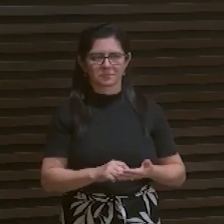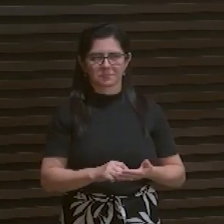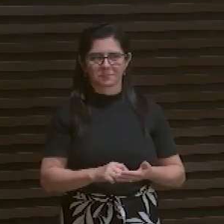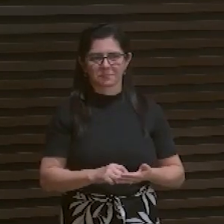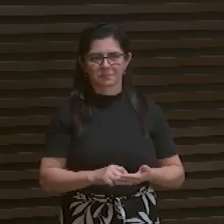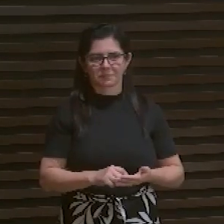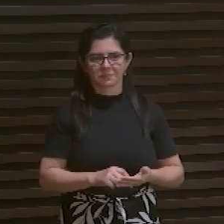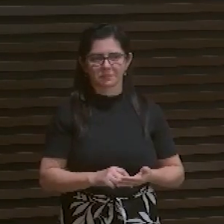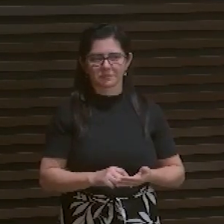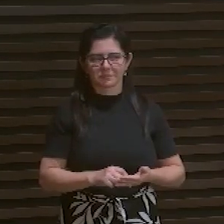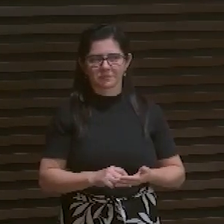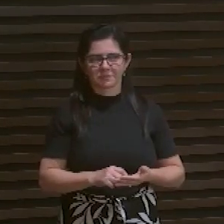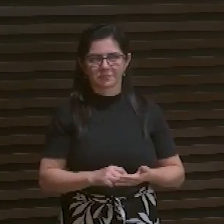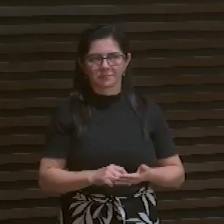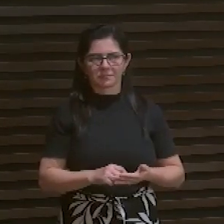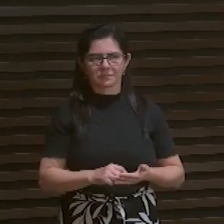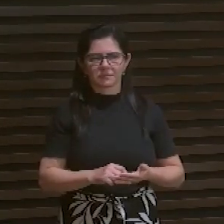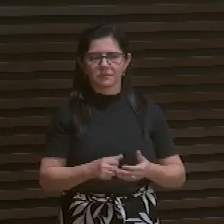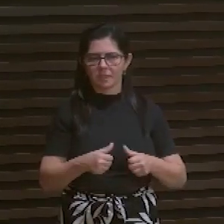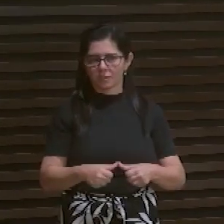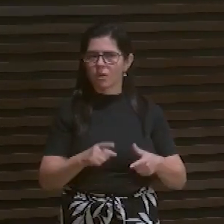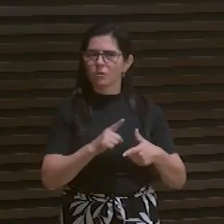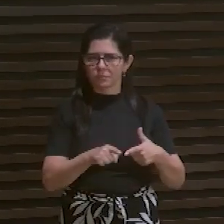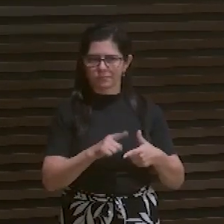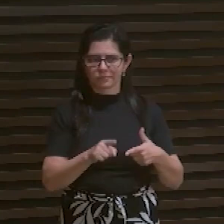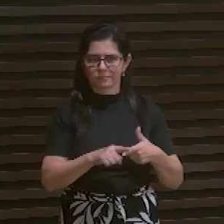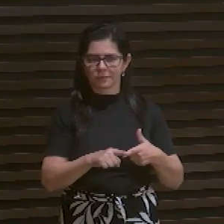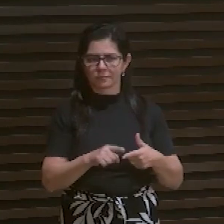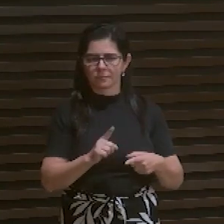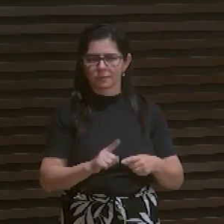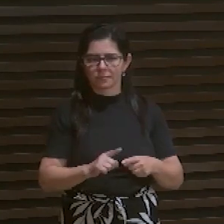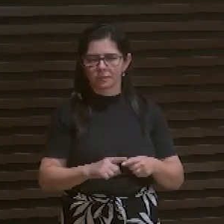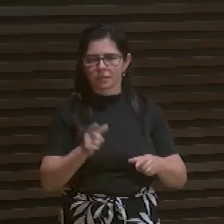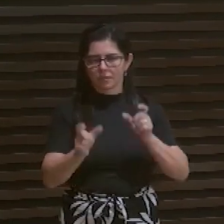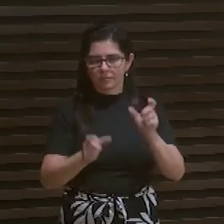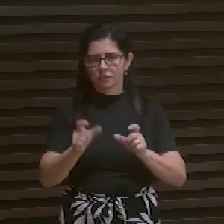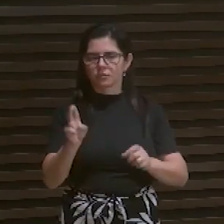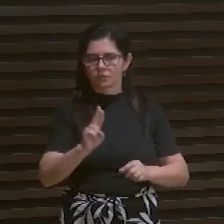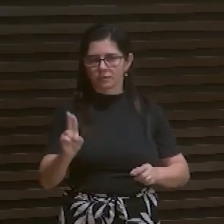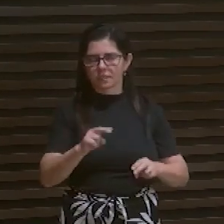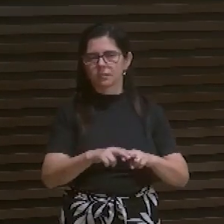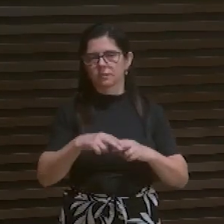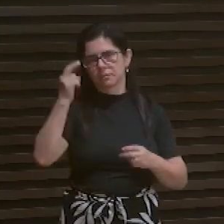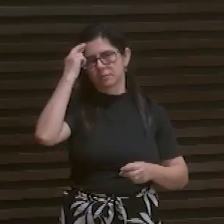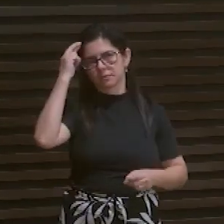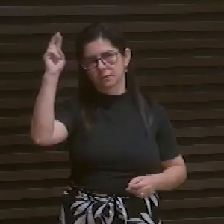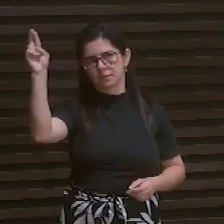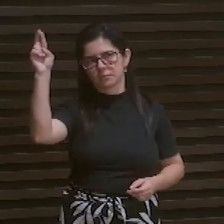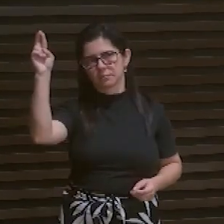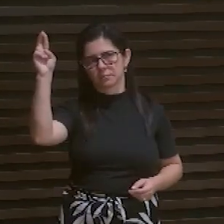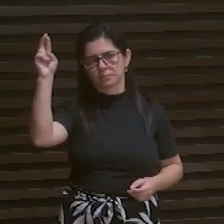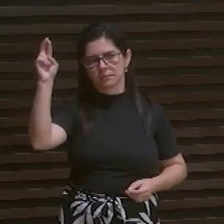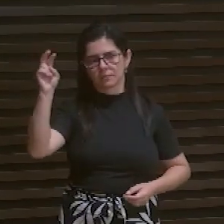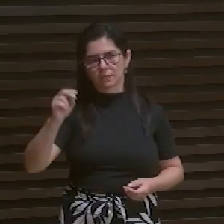leu aqui antes, isso é um problema. Porque esses homens são meros instrumentos na mão do Senhor. A gente está olhando para o martelo e